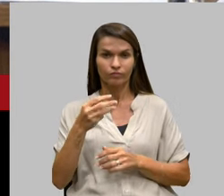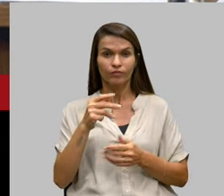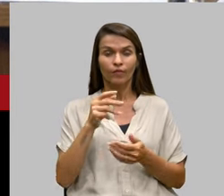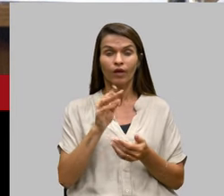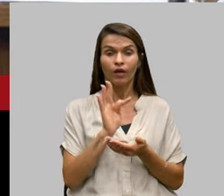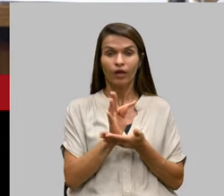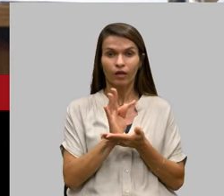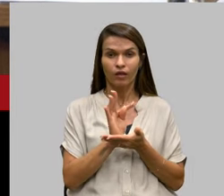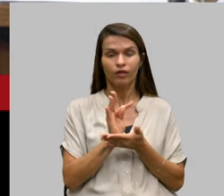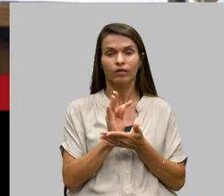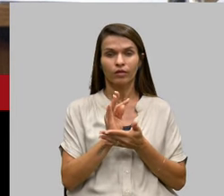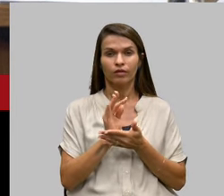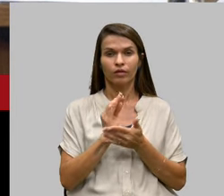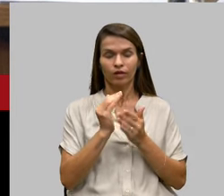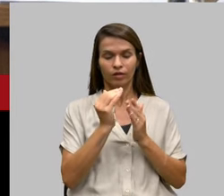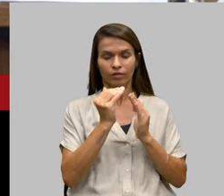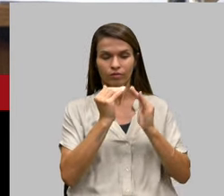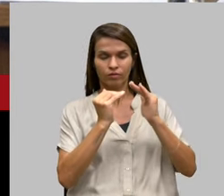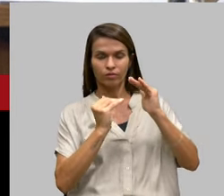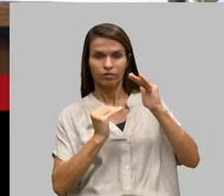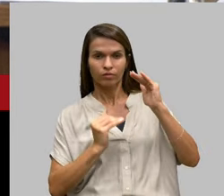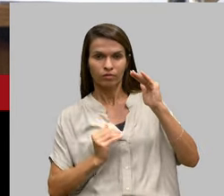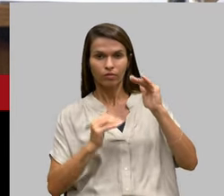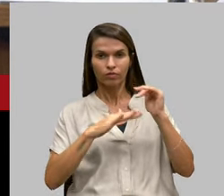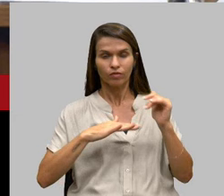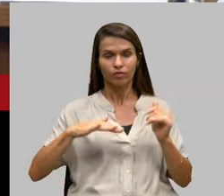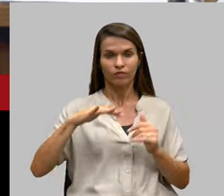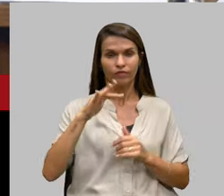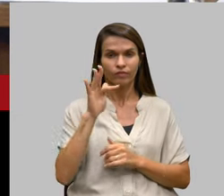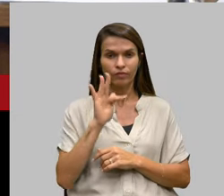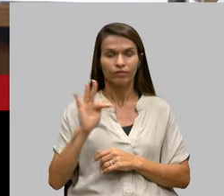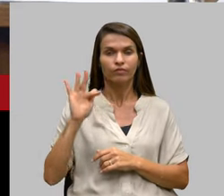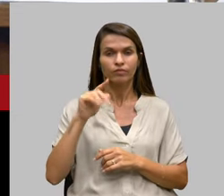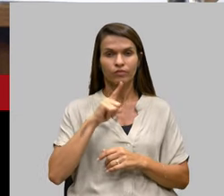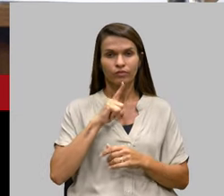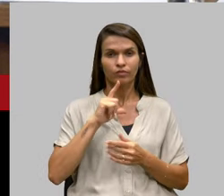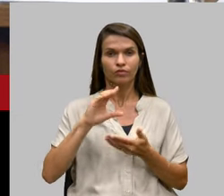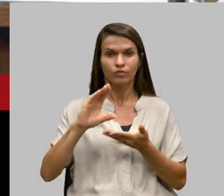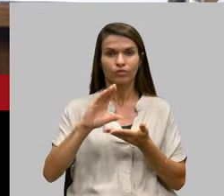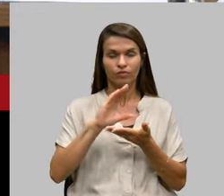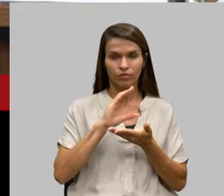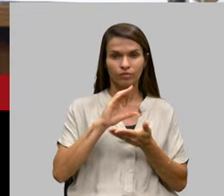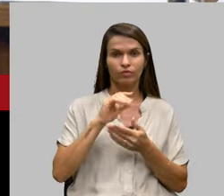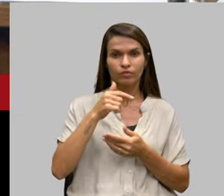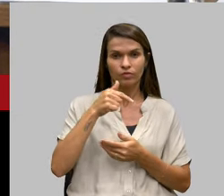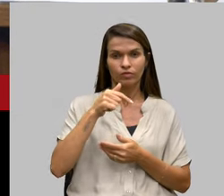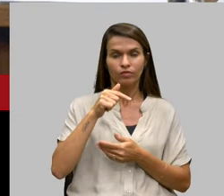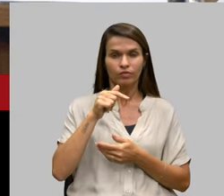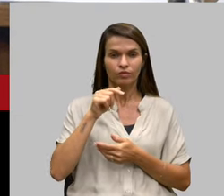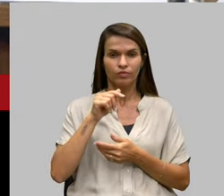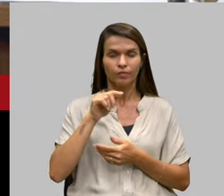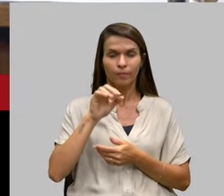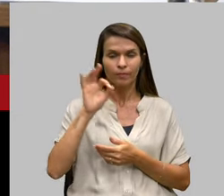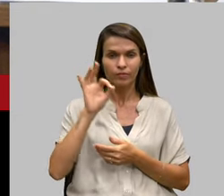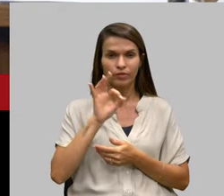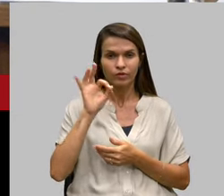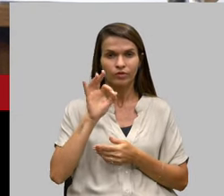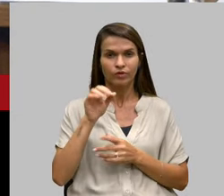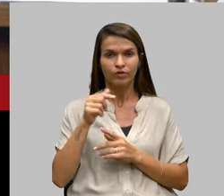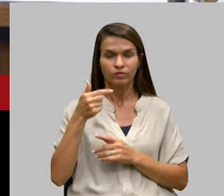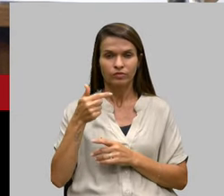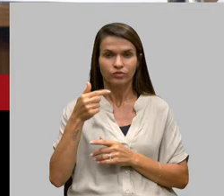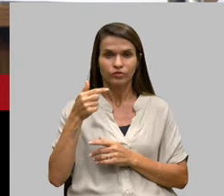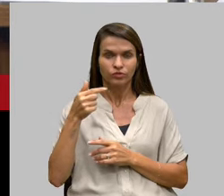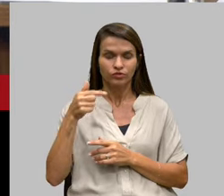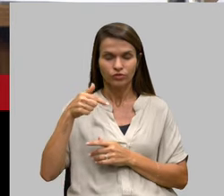em que no âmbito Federal se instalou a contribuição variável de 75% a 22% por faixa